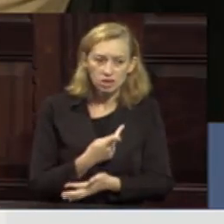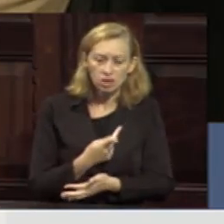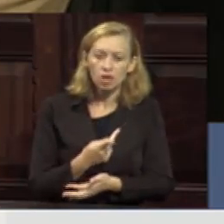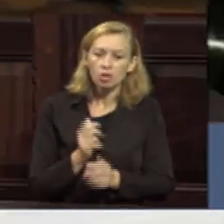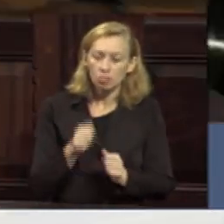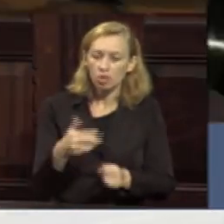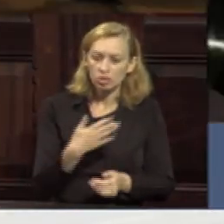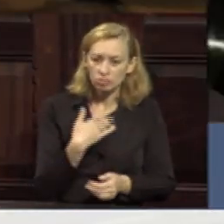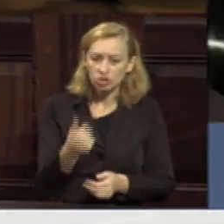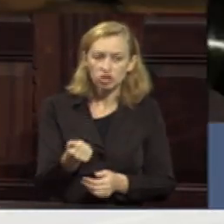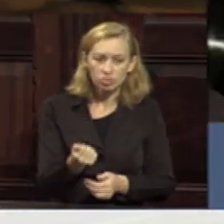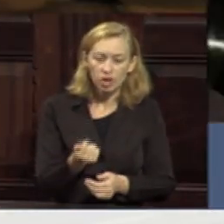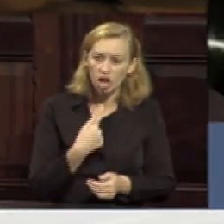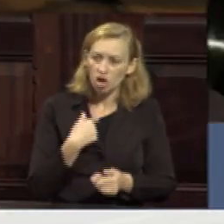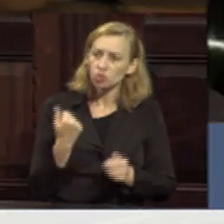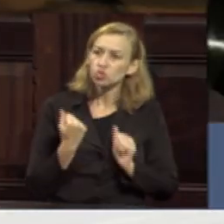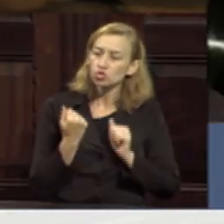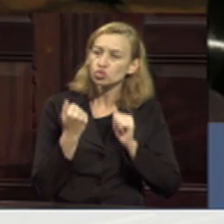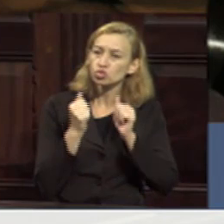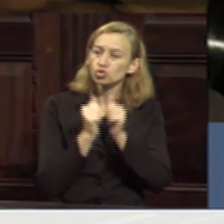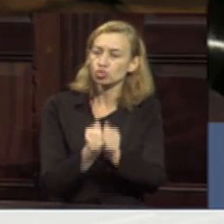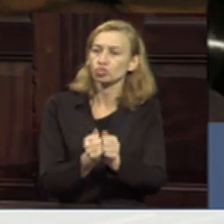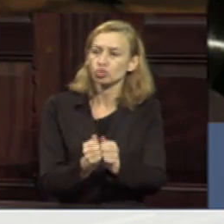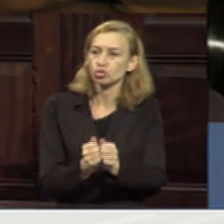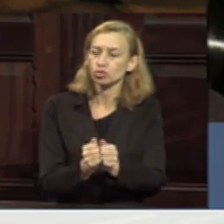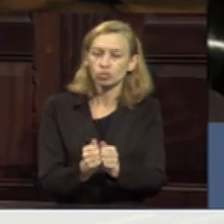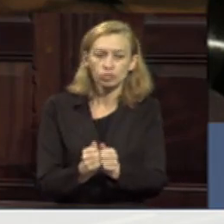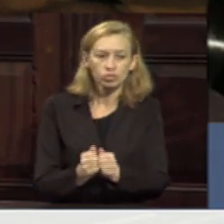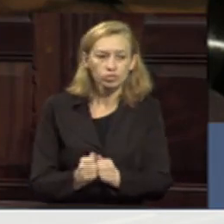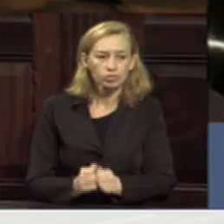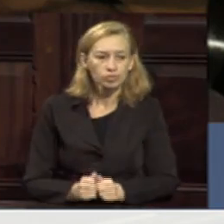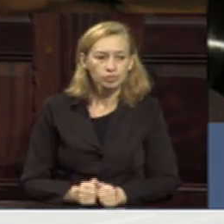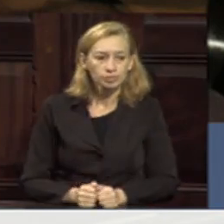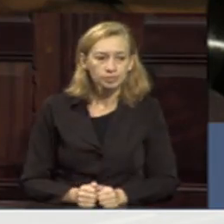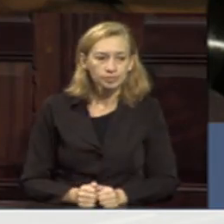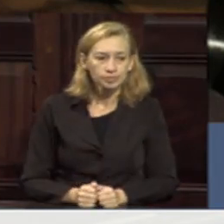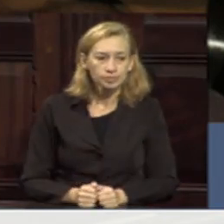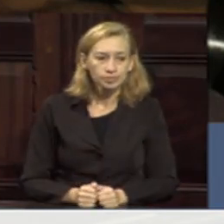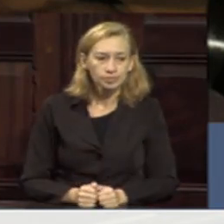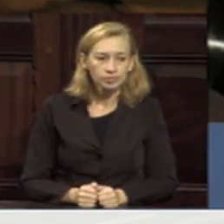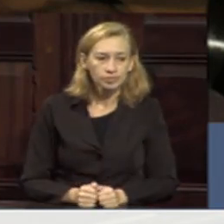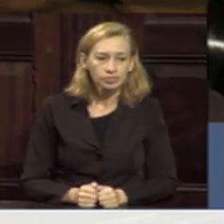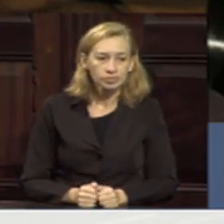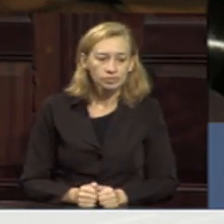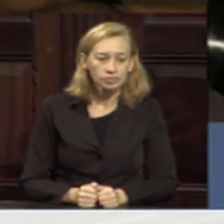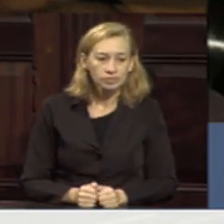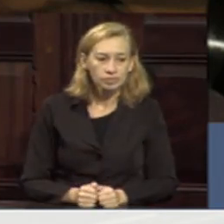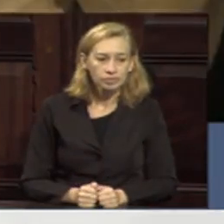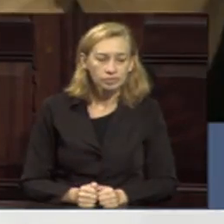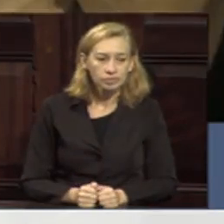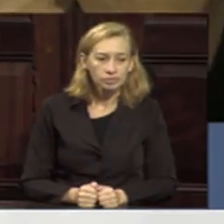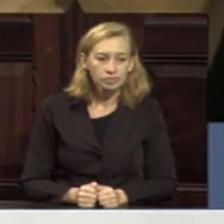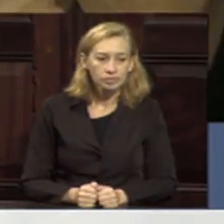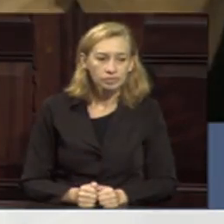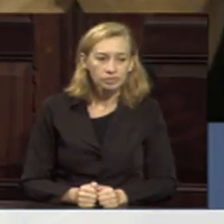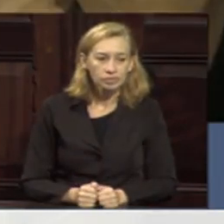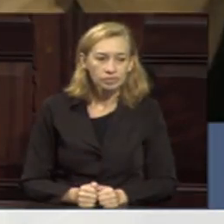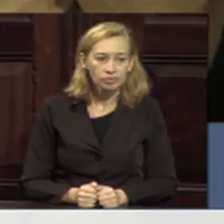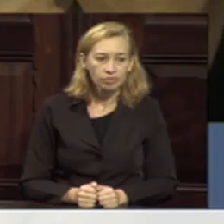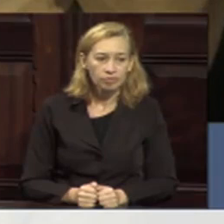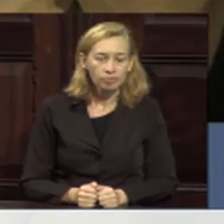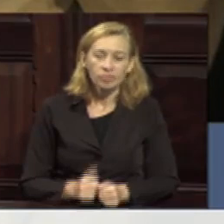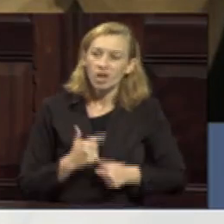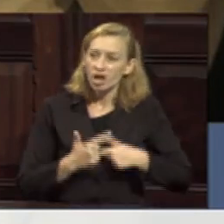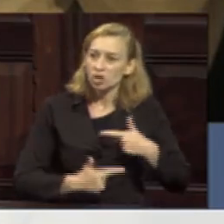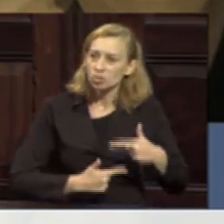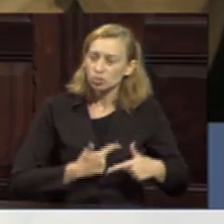pode contar. Eu estarei a todo momento junto. E nada mais me move, a não ser a